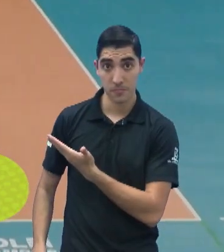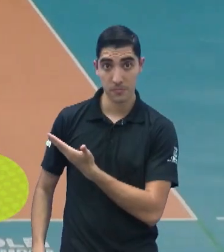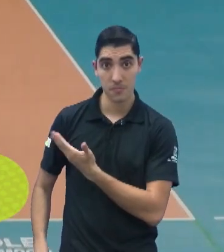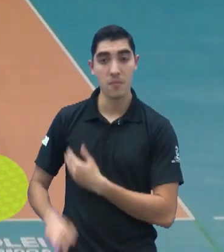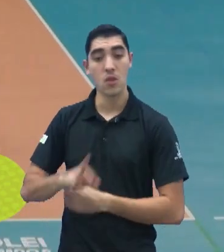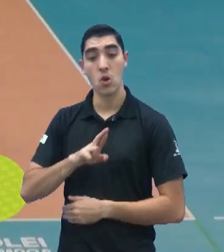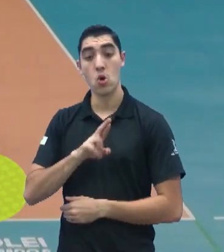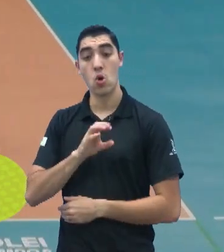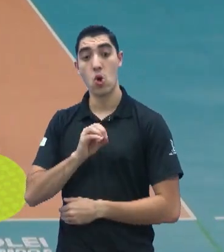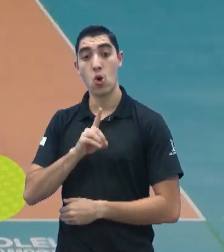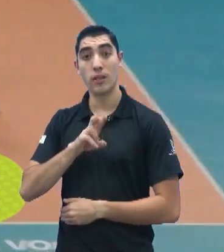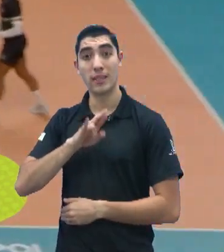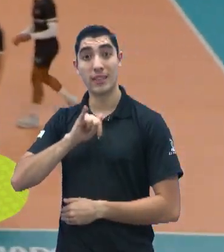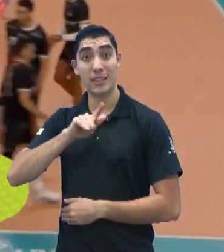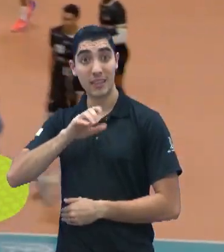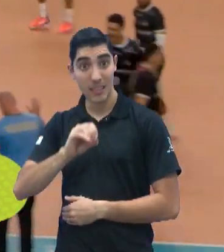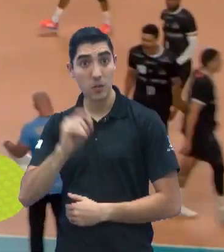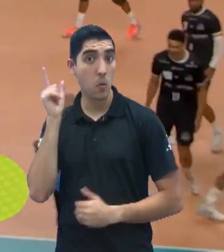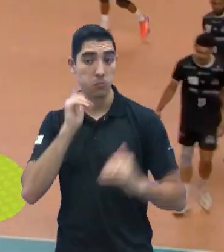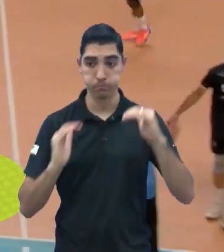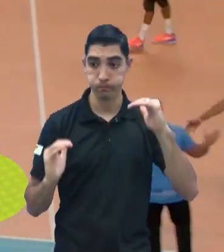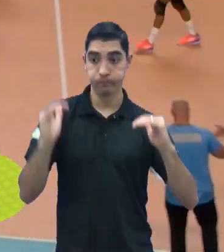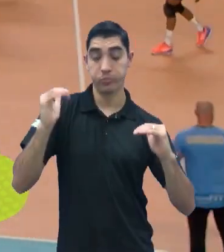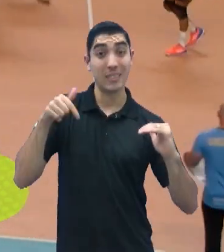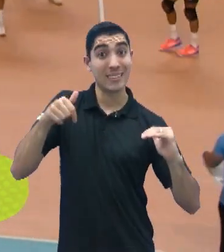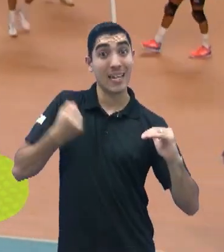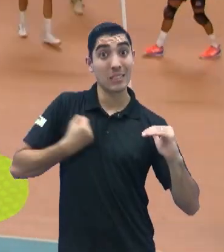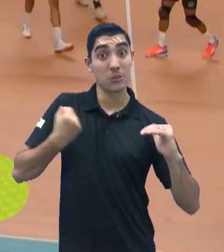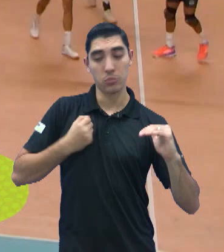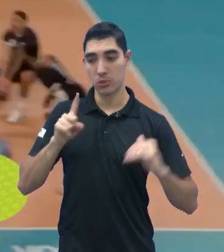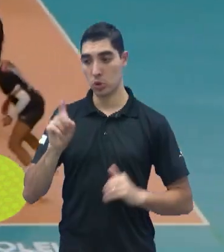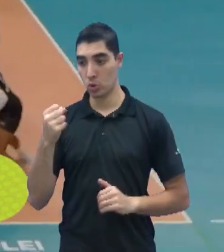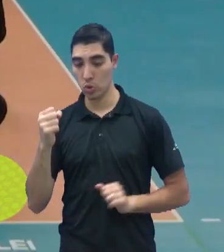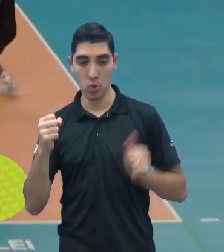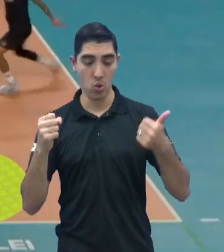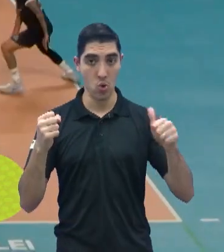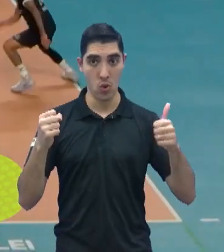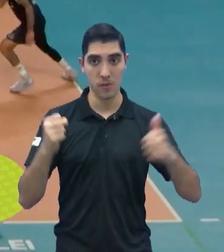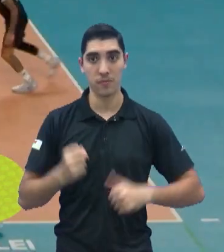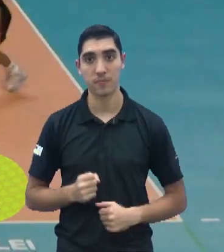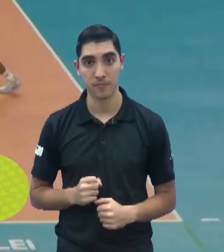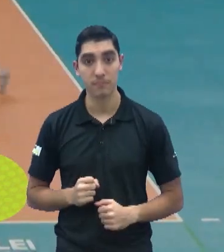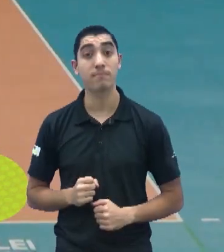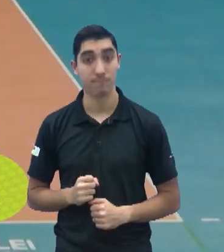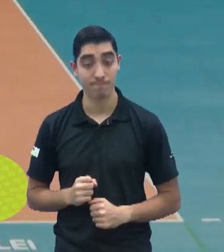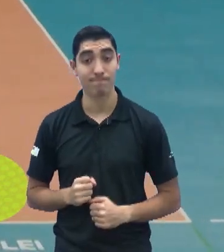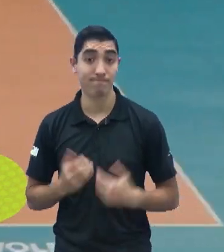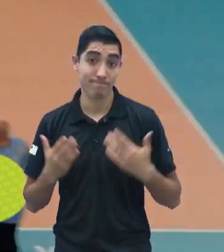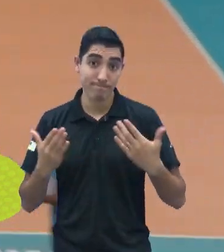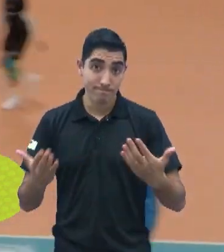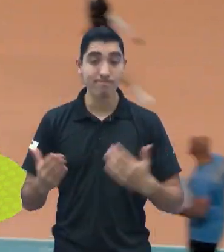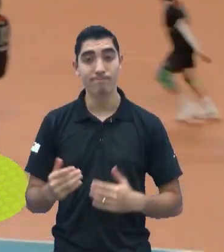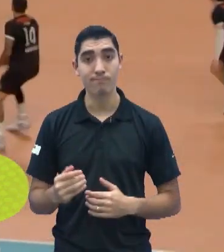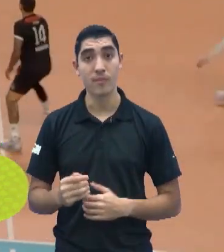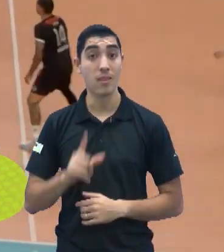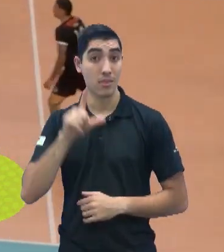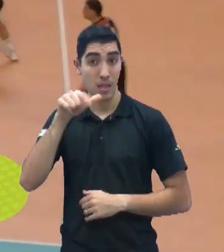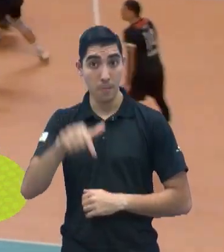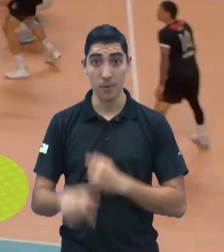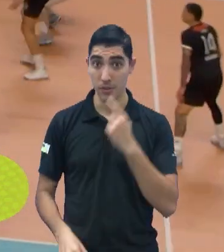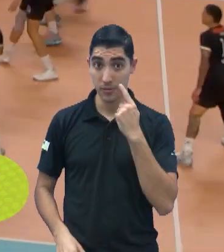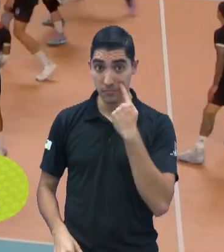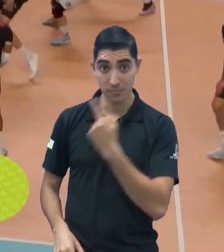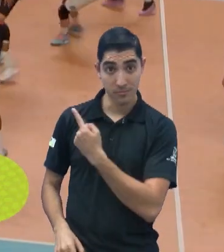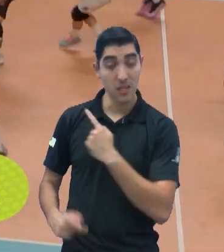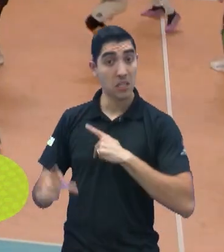vantagem dos donos da casa chegar a 7 pontos, 18-11. Então, sem grandes problemas, os gigantes do Vale